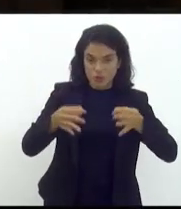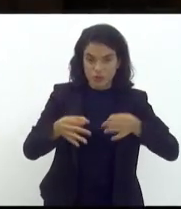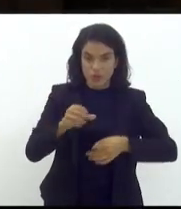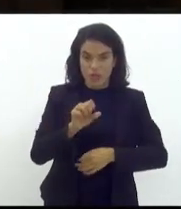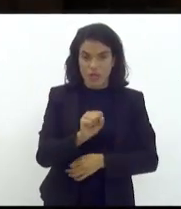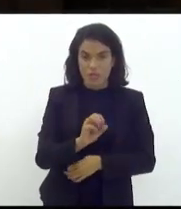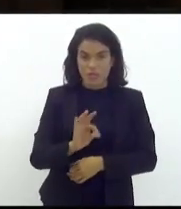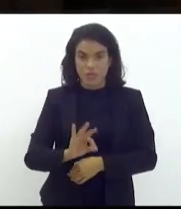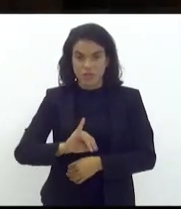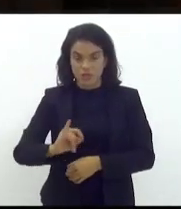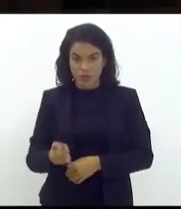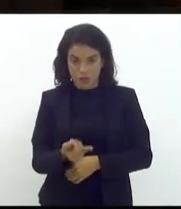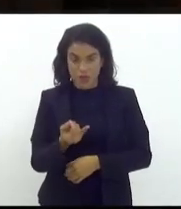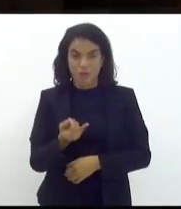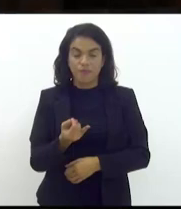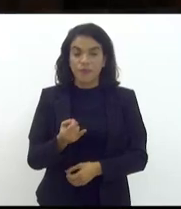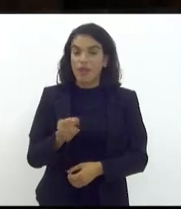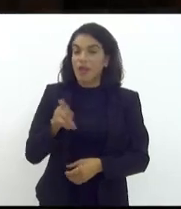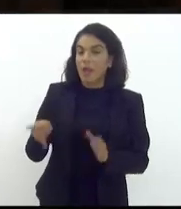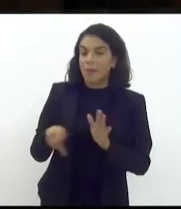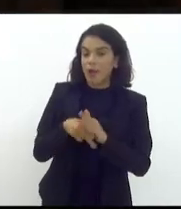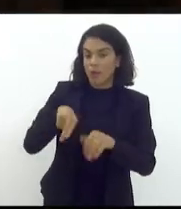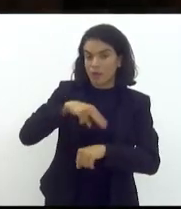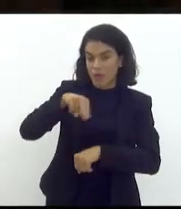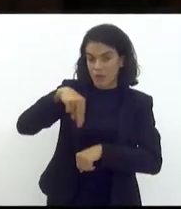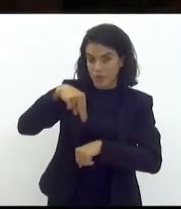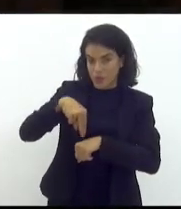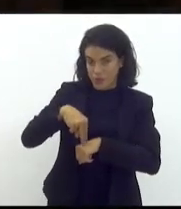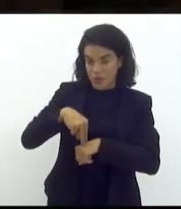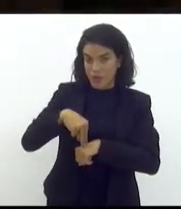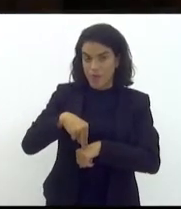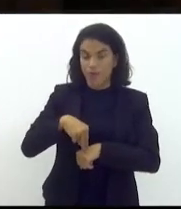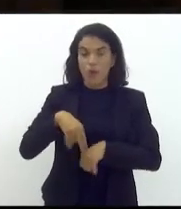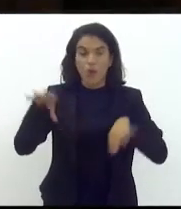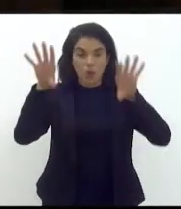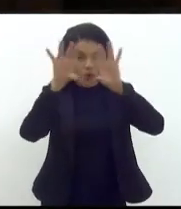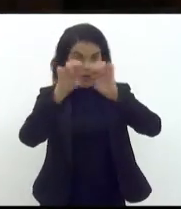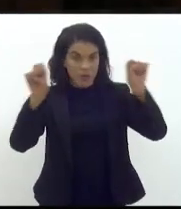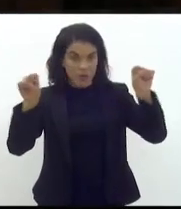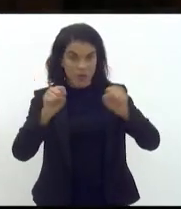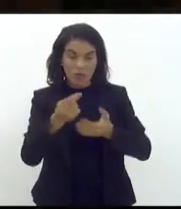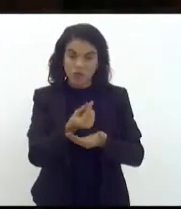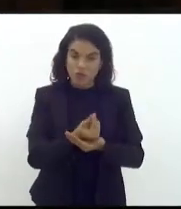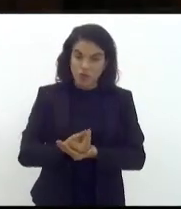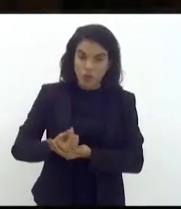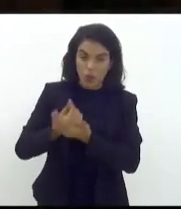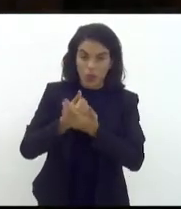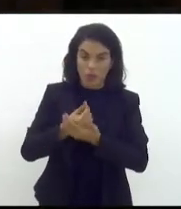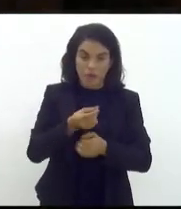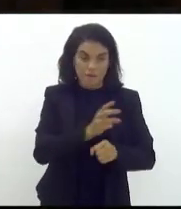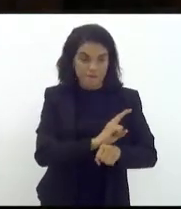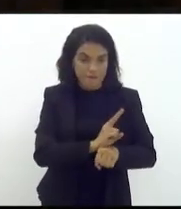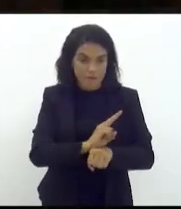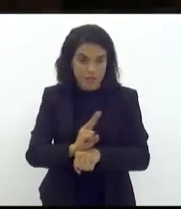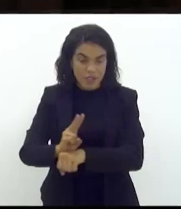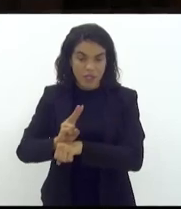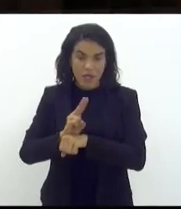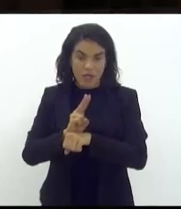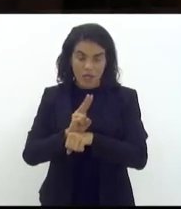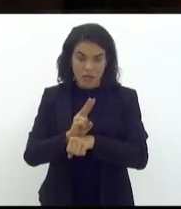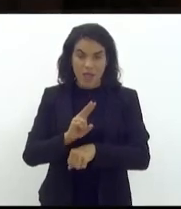de Justiça que é da União o Tribunal de Contas que vai fiscalizar Esse